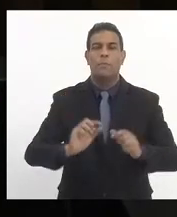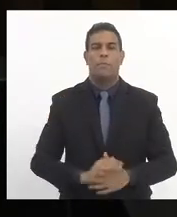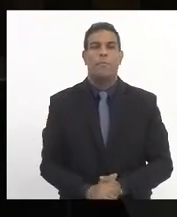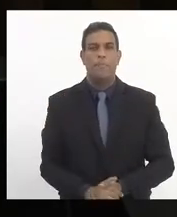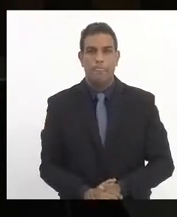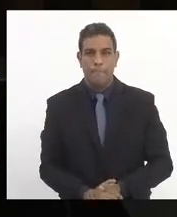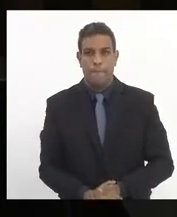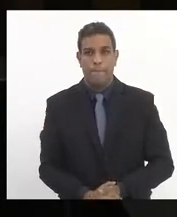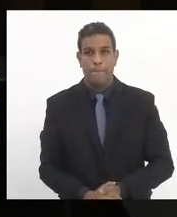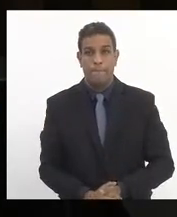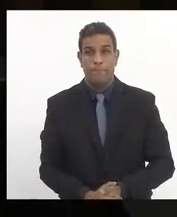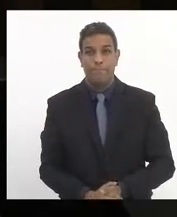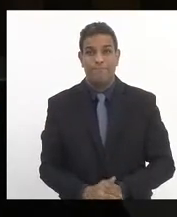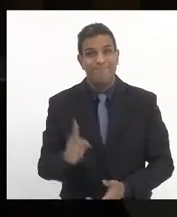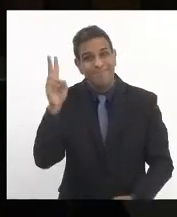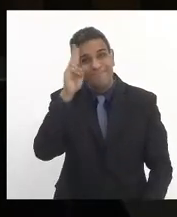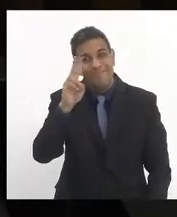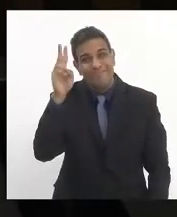Anderson, que